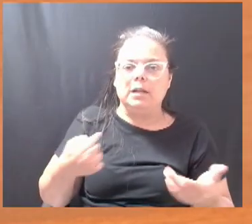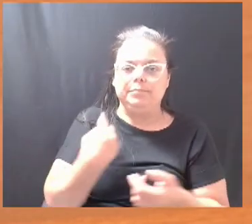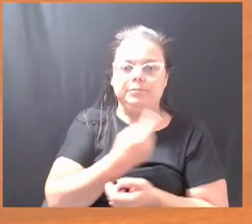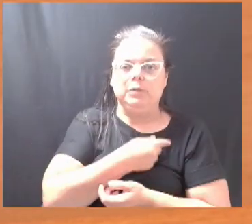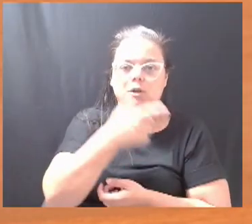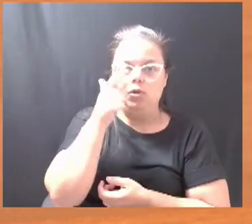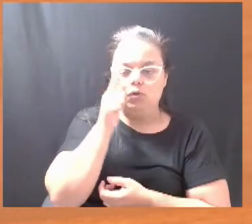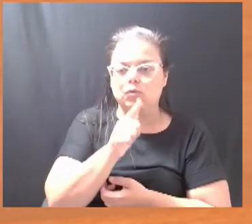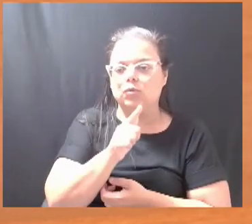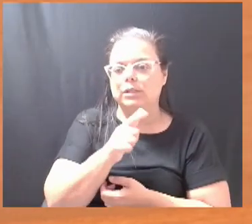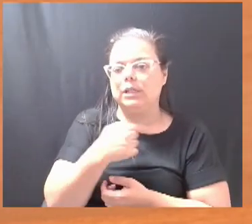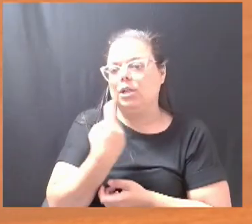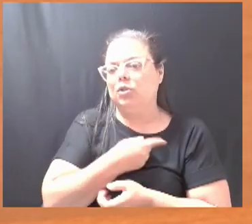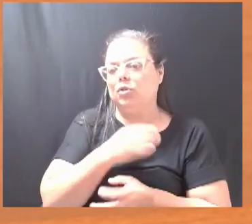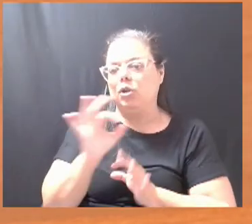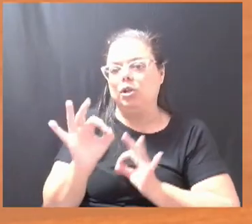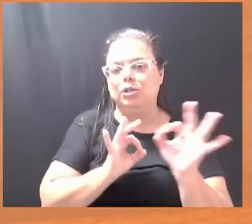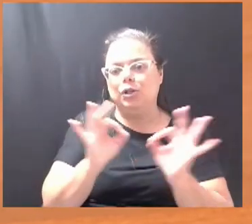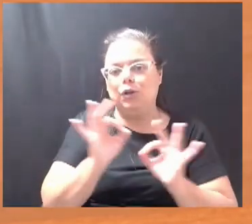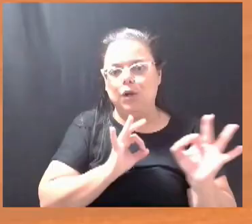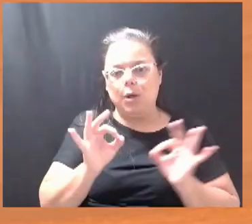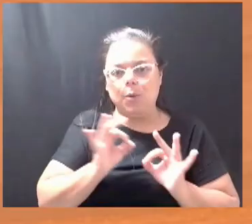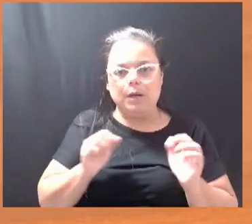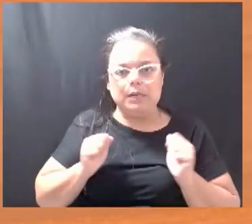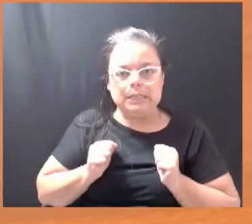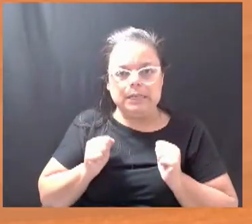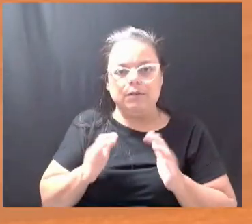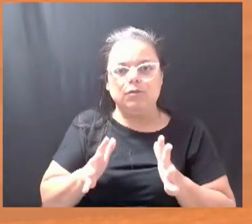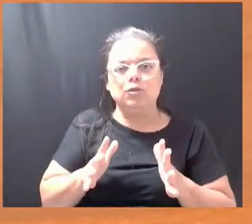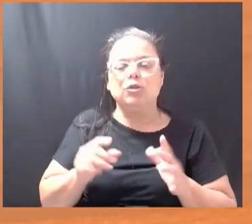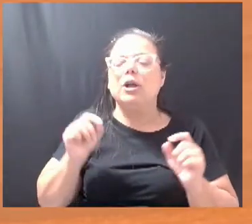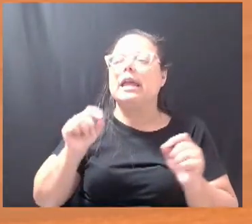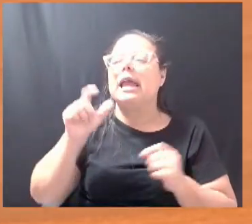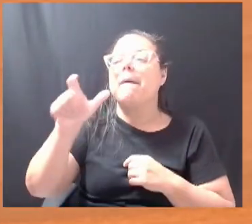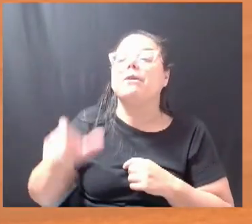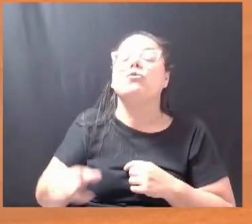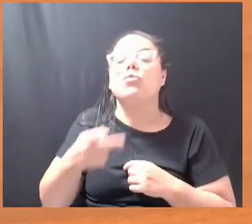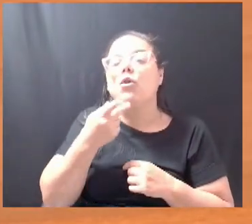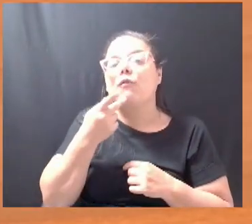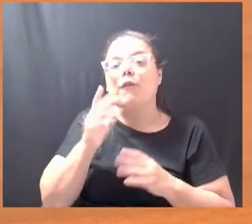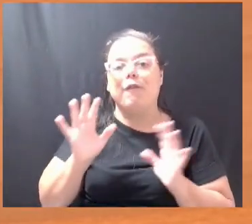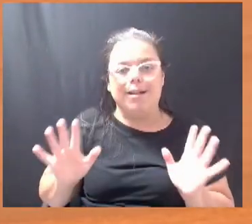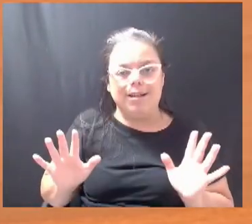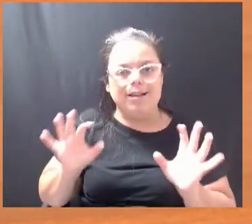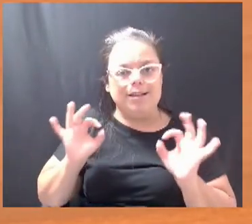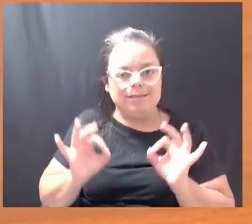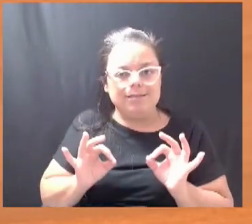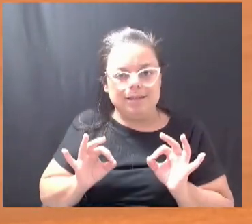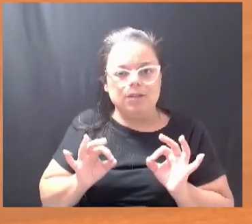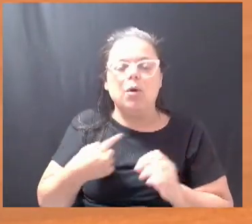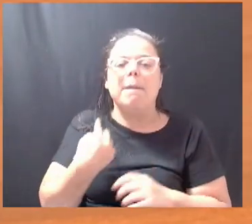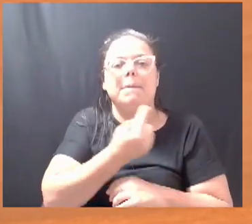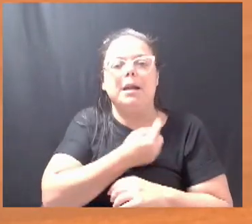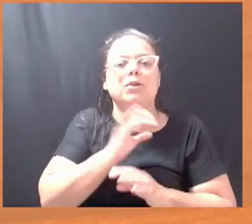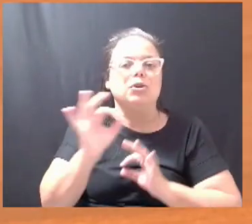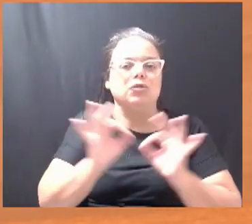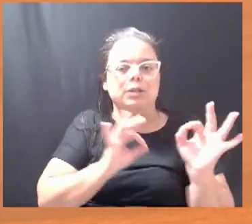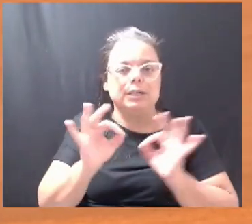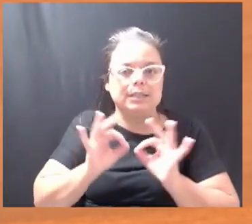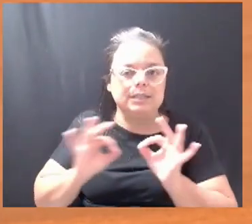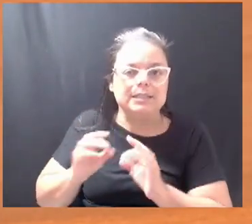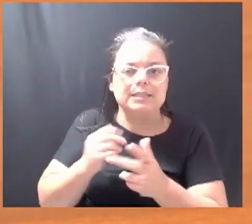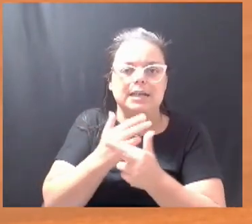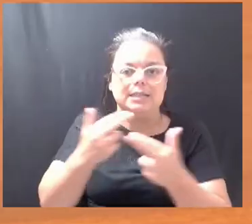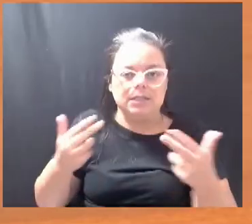essa força-tarefa, com quem que eu falo, com quem que a assessoria fala, para a gente poder organizar essas questões. E assim que